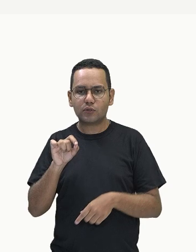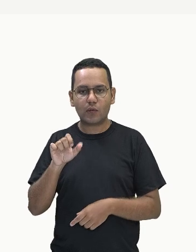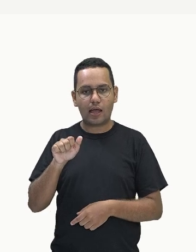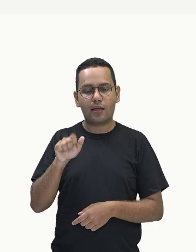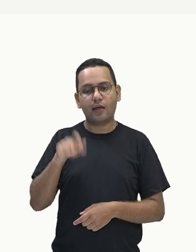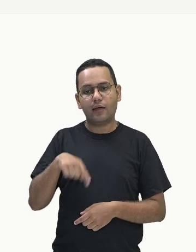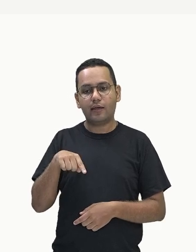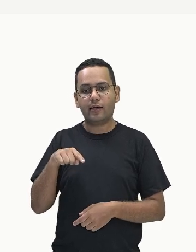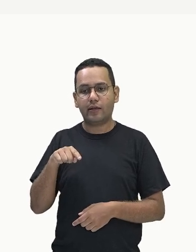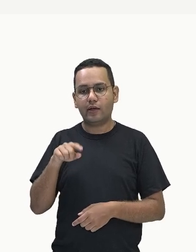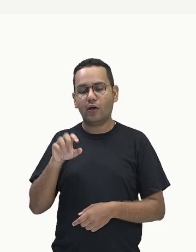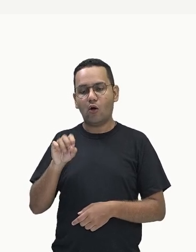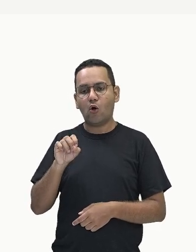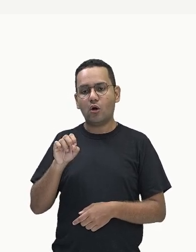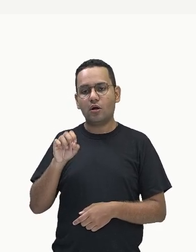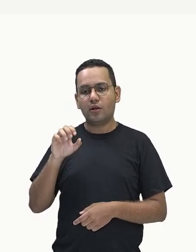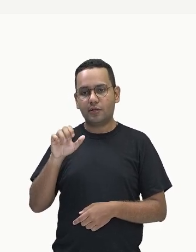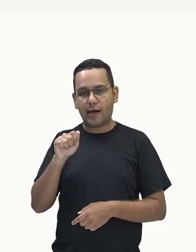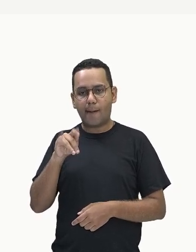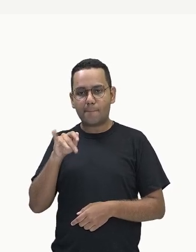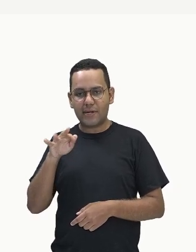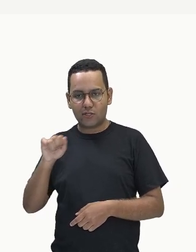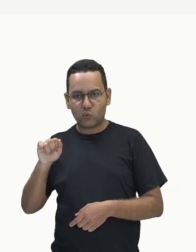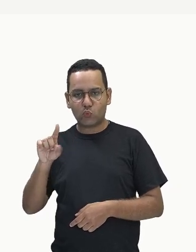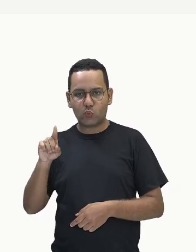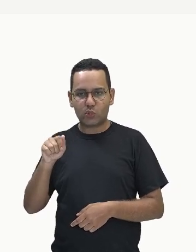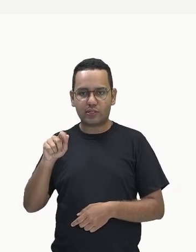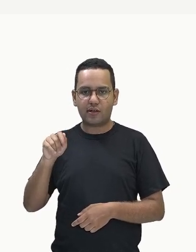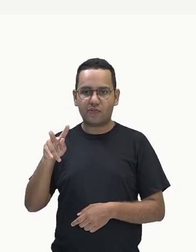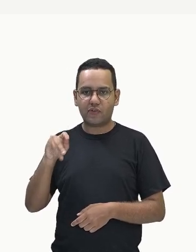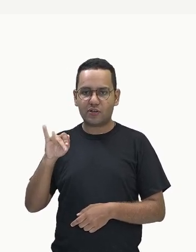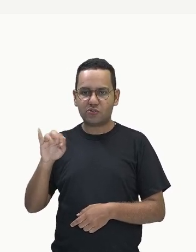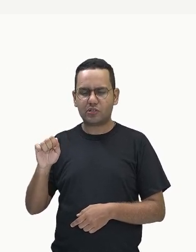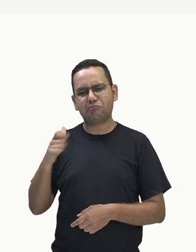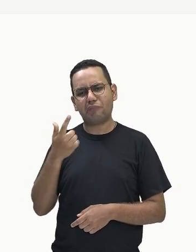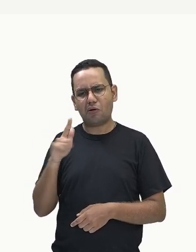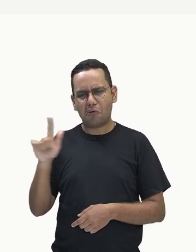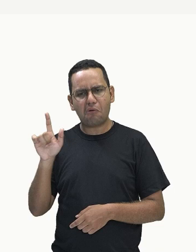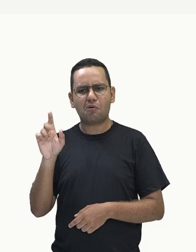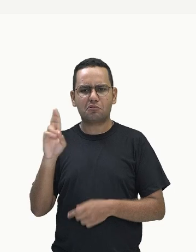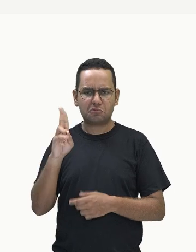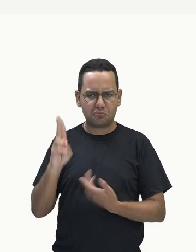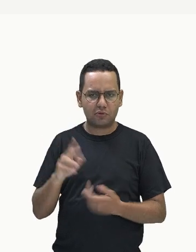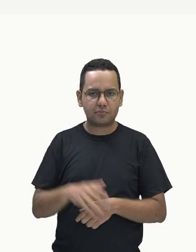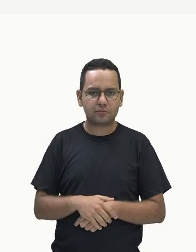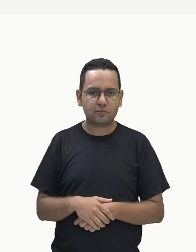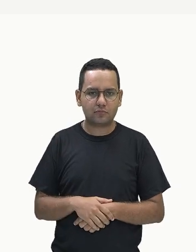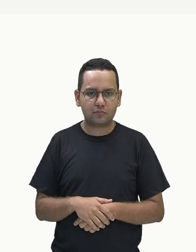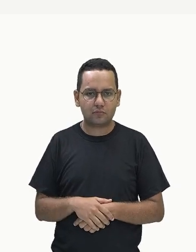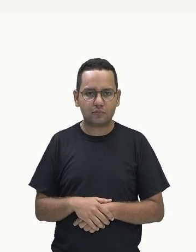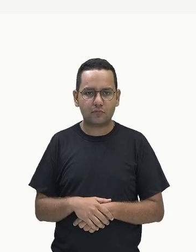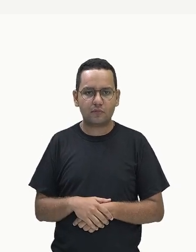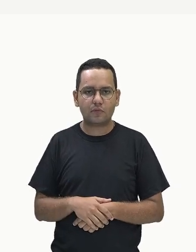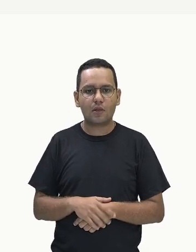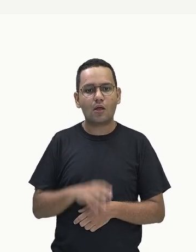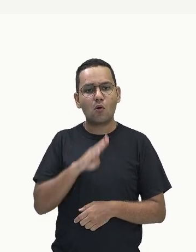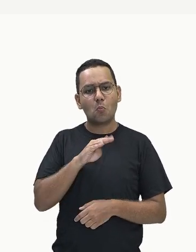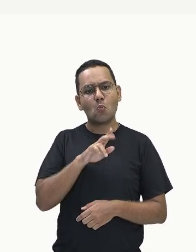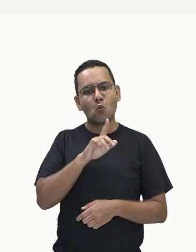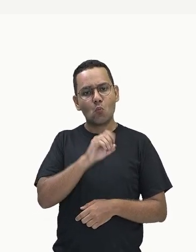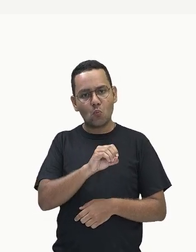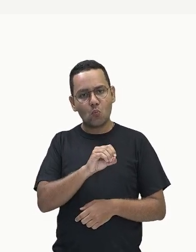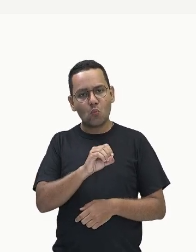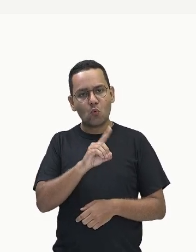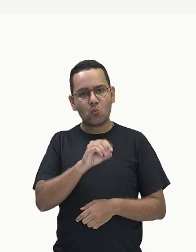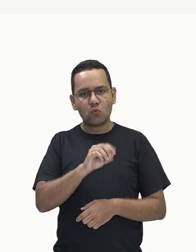conhecida como ósteo vaginal em certas nomenclaturas, tá bom? O bulbo ou vestíbulo, essa área bem